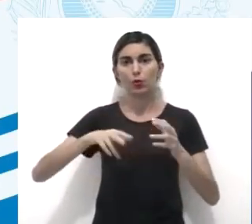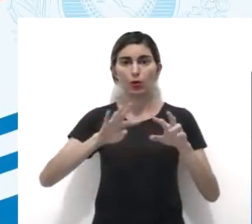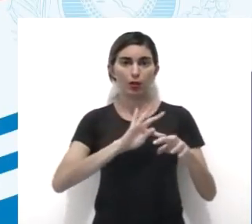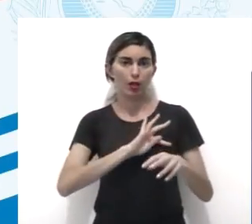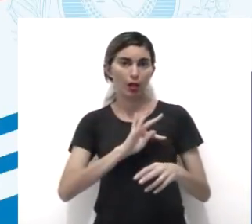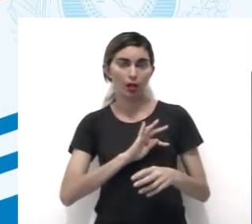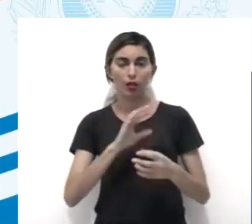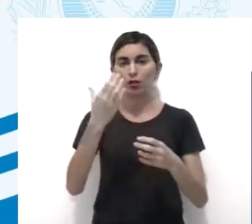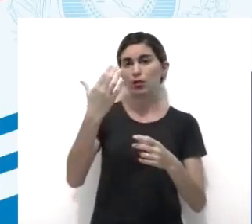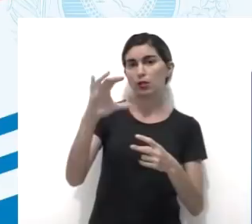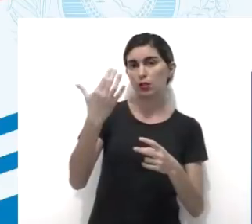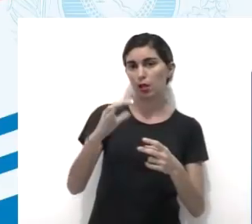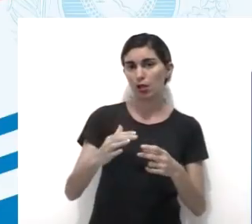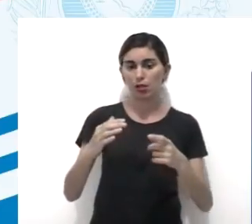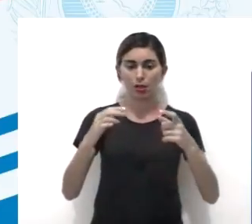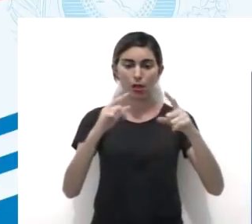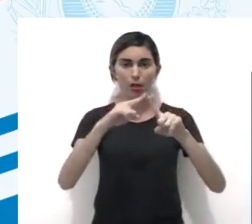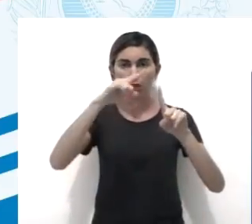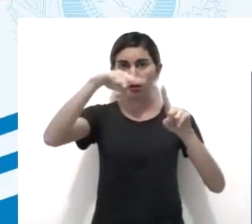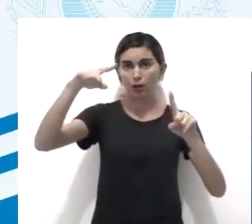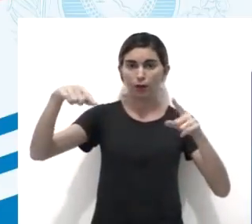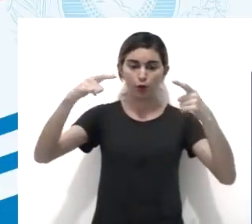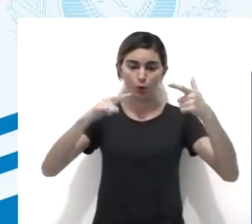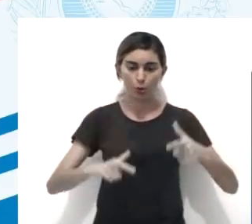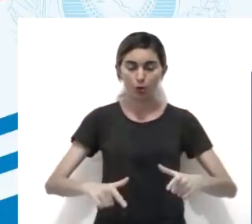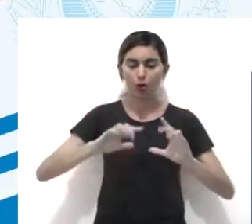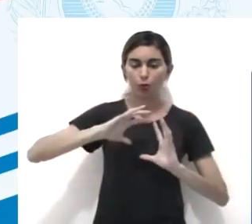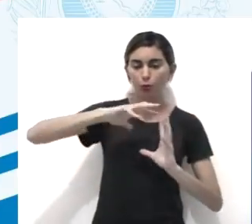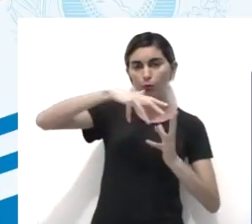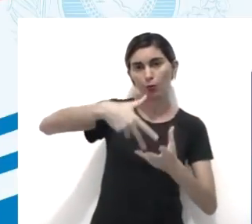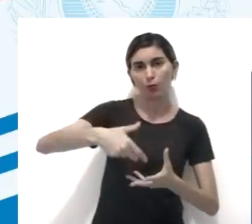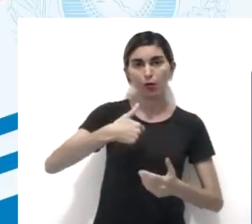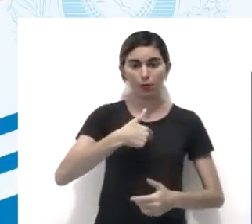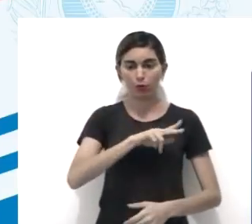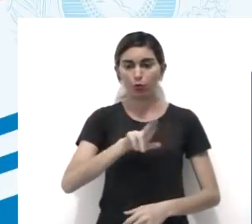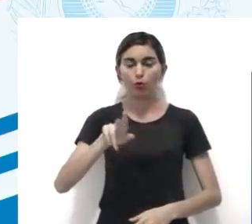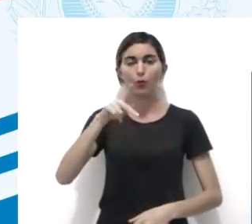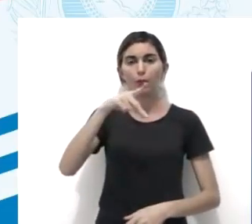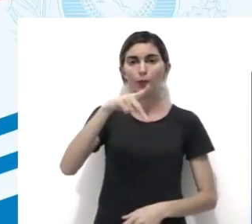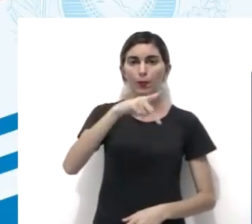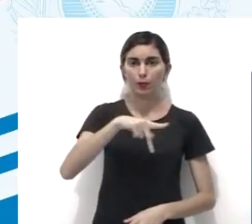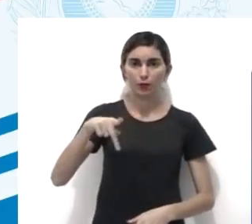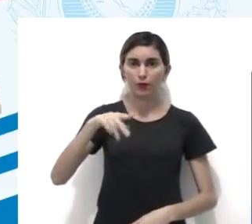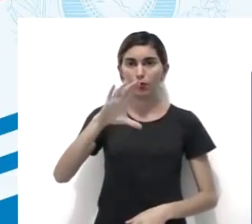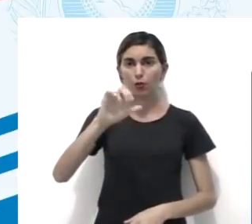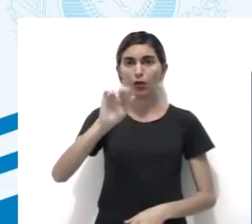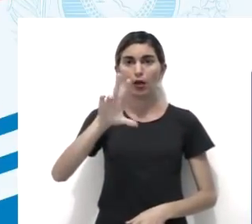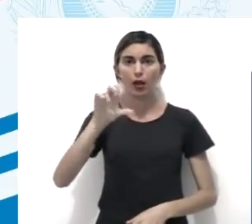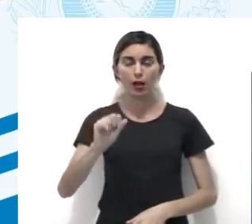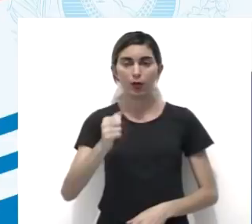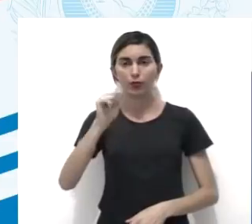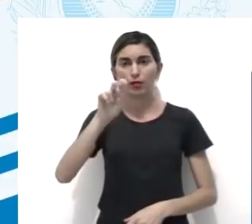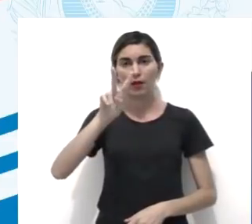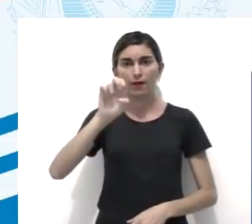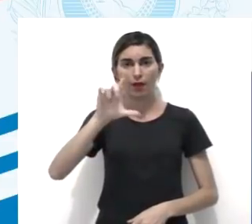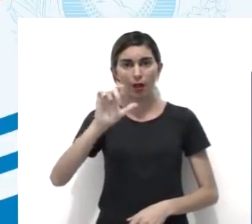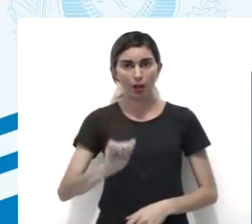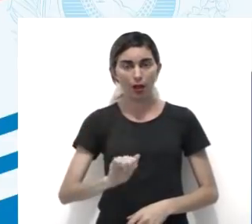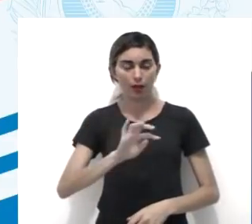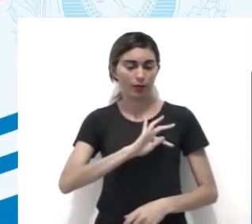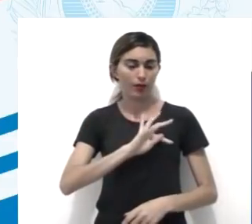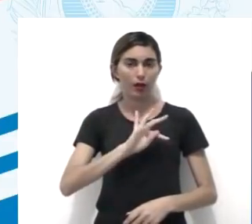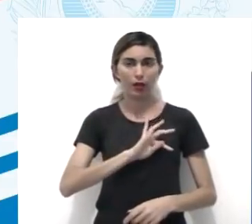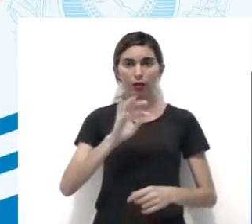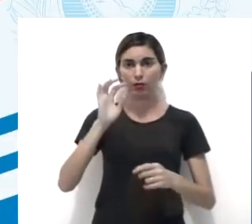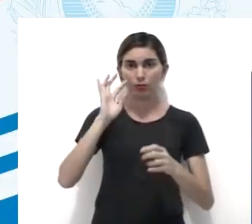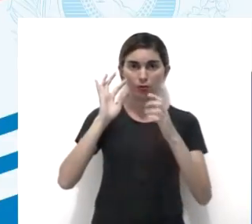entre técnica, ciência em nível local e global. Eu sou o professor Carlos Avelar e a gente vai trabalhar com a temática da